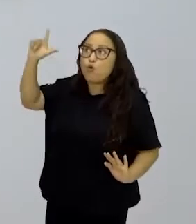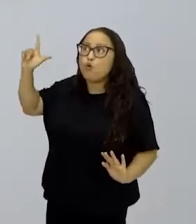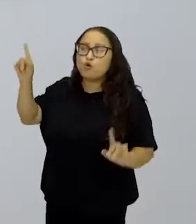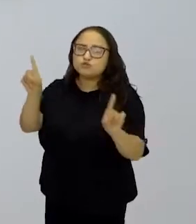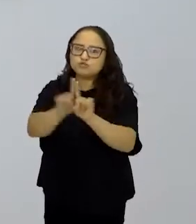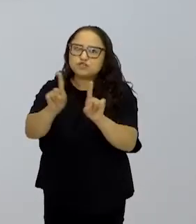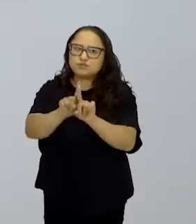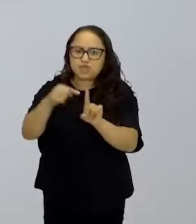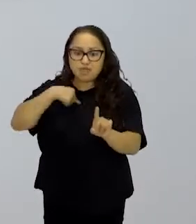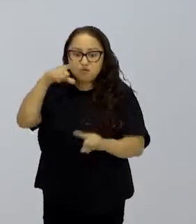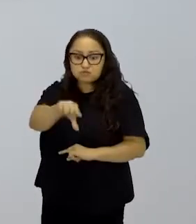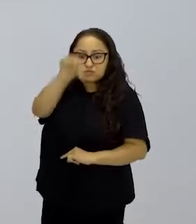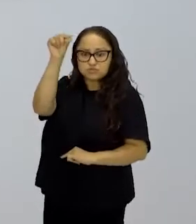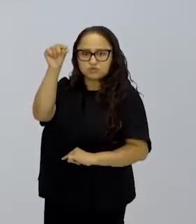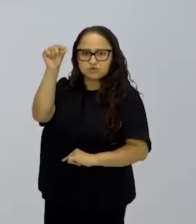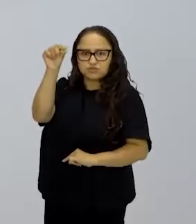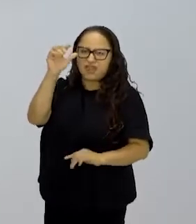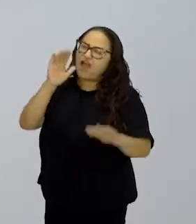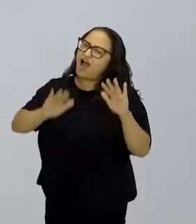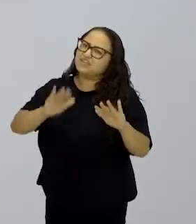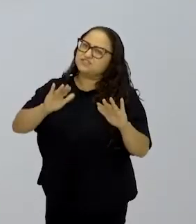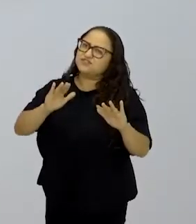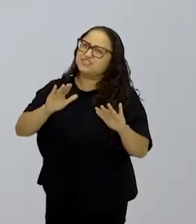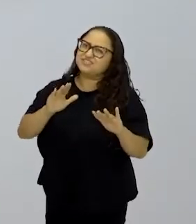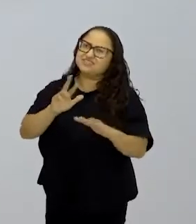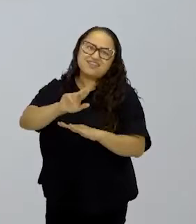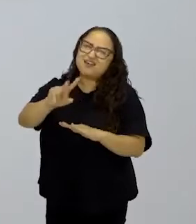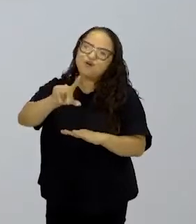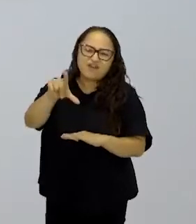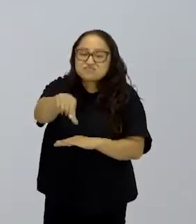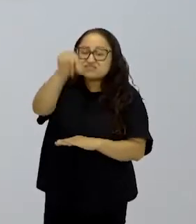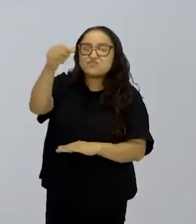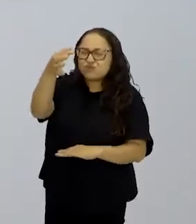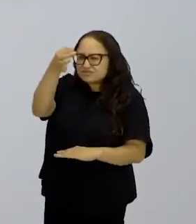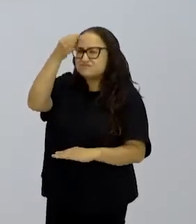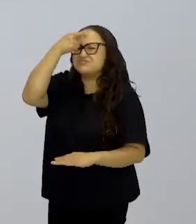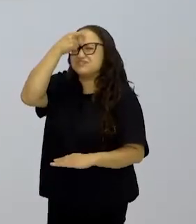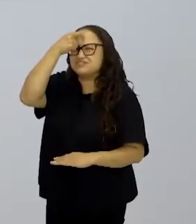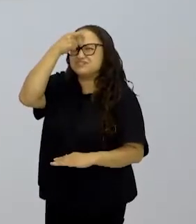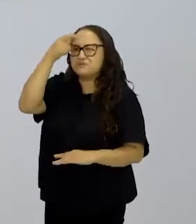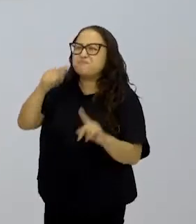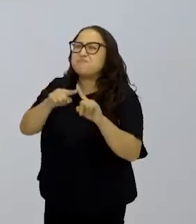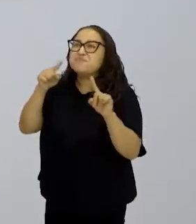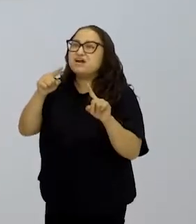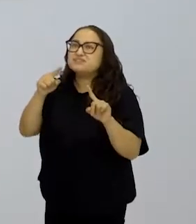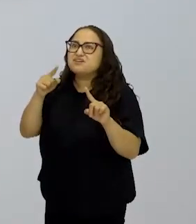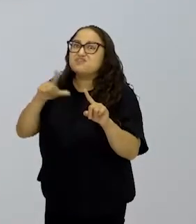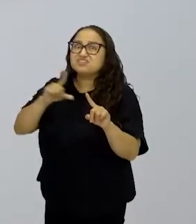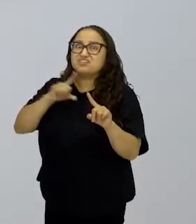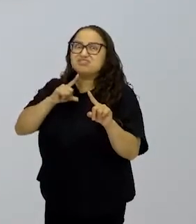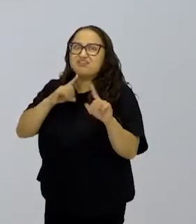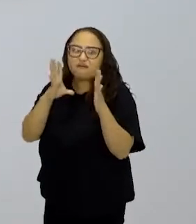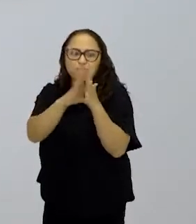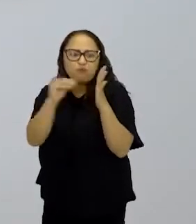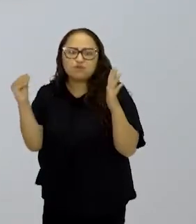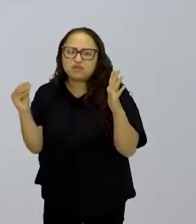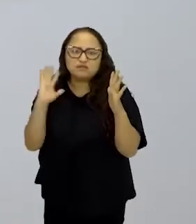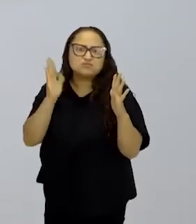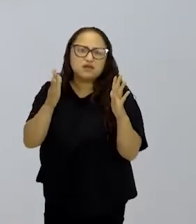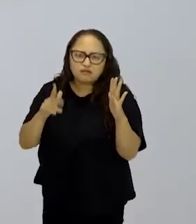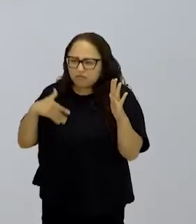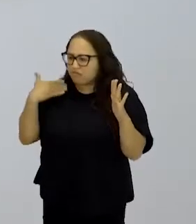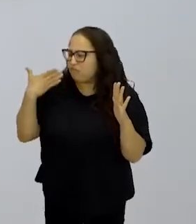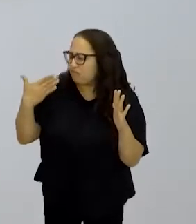como eu escolhi, e às vezes nem é uma escolha consciente, você é levado aí no modelo automático, por isso que a